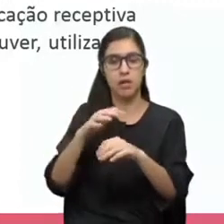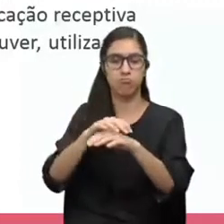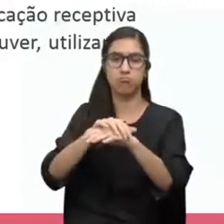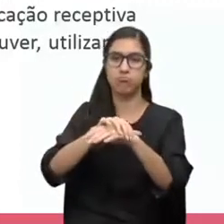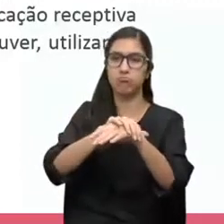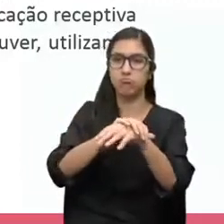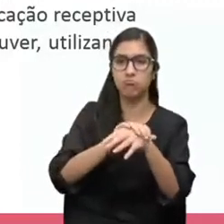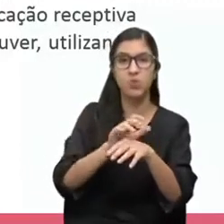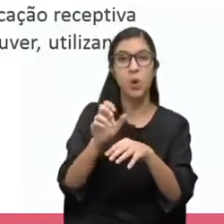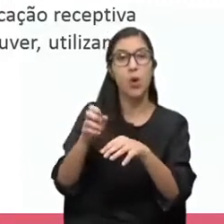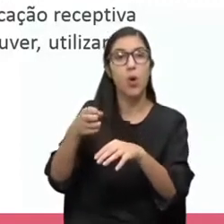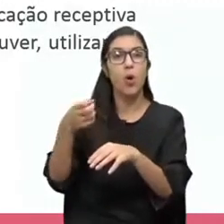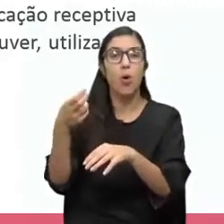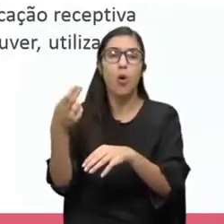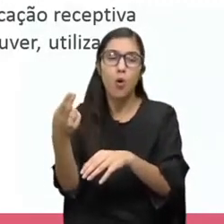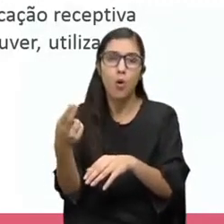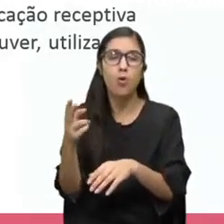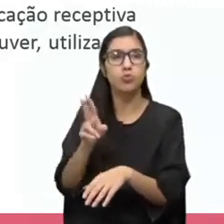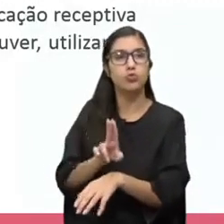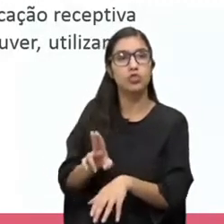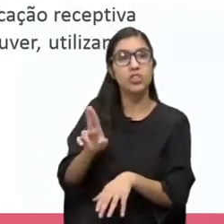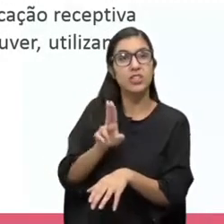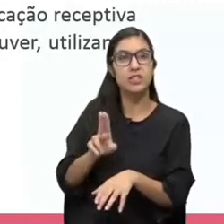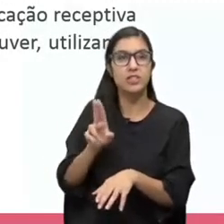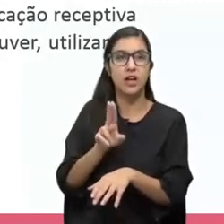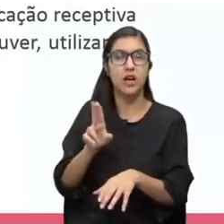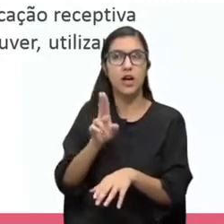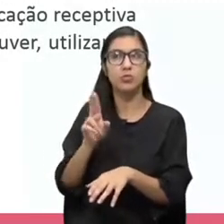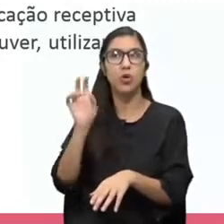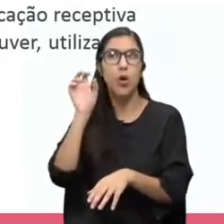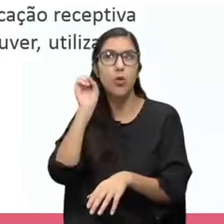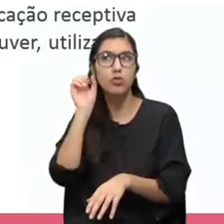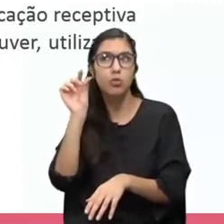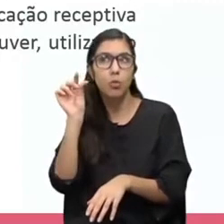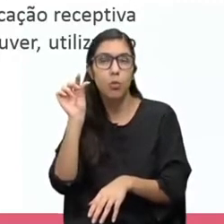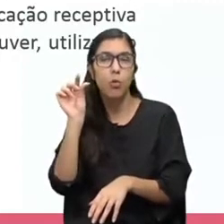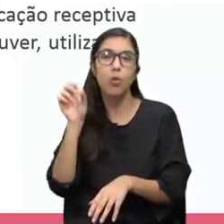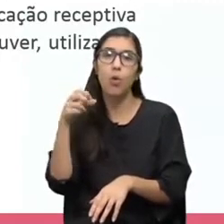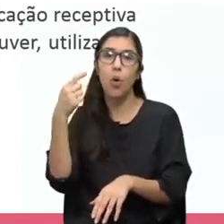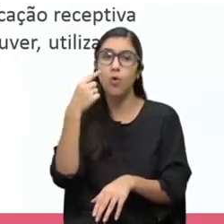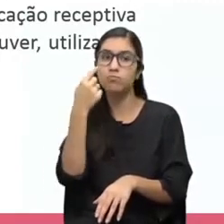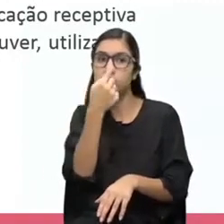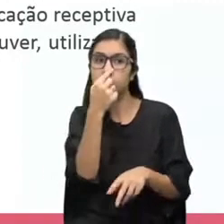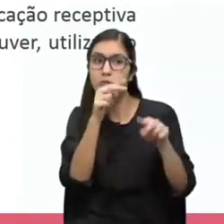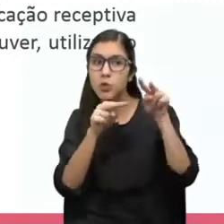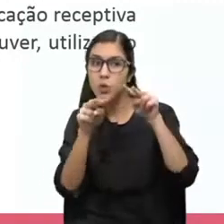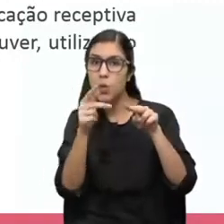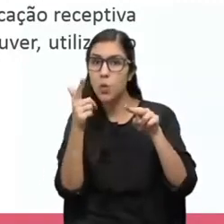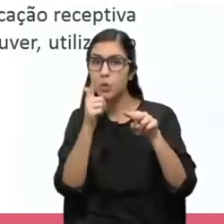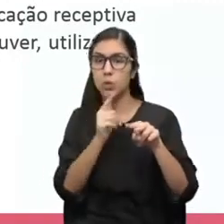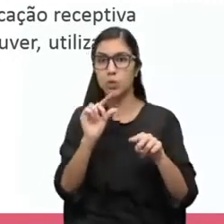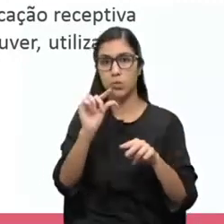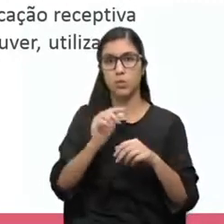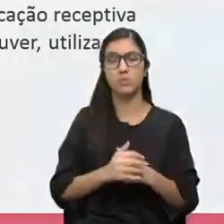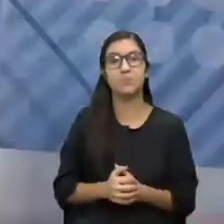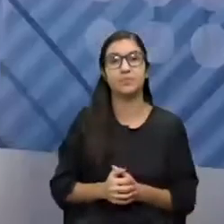tátil ou quando houver utilizando seus resíduos auditivos ou visuais.